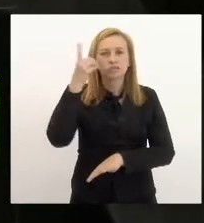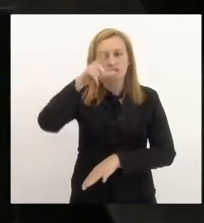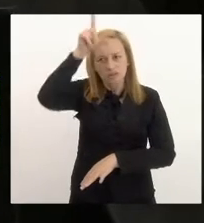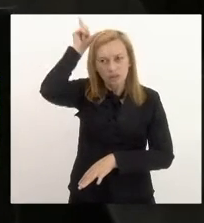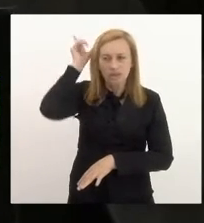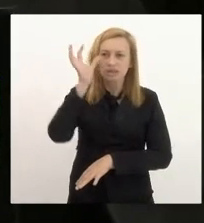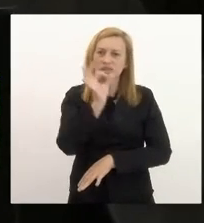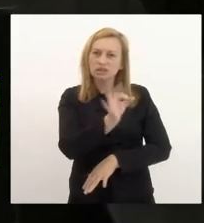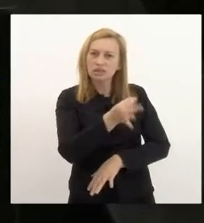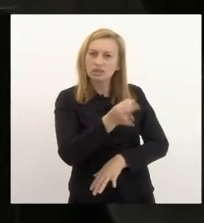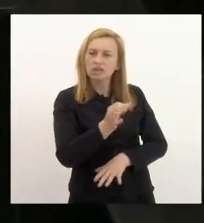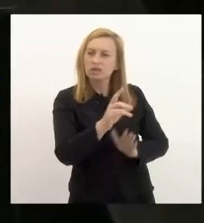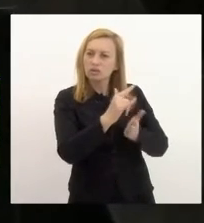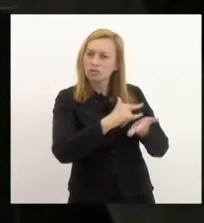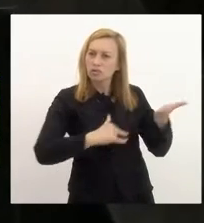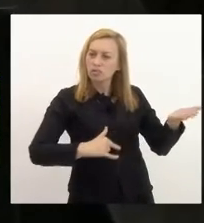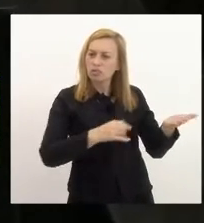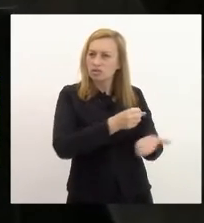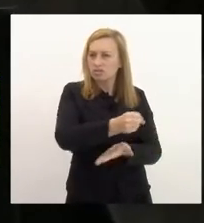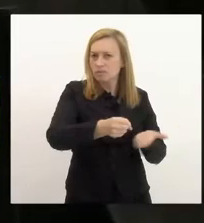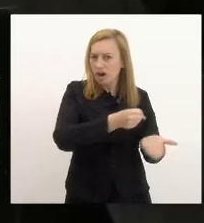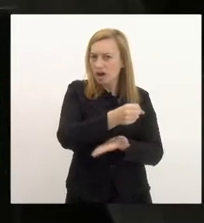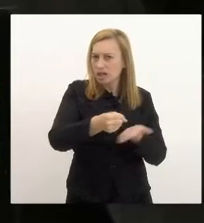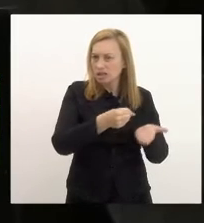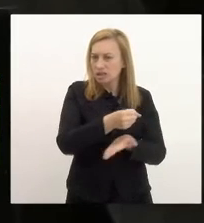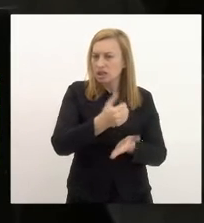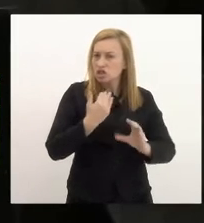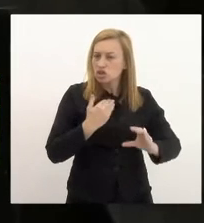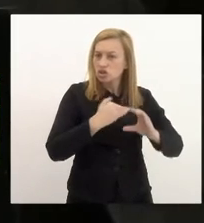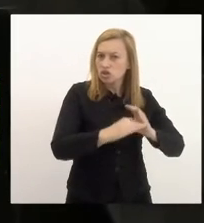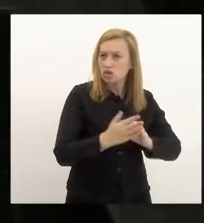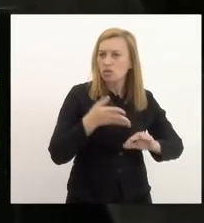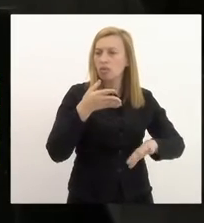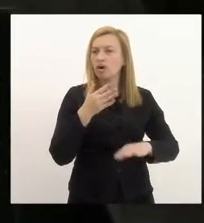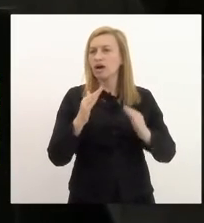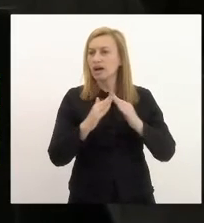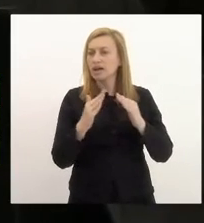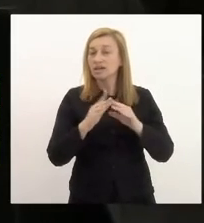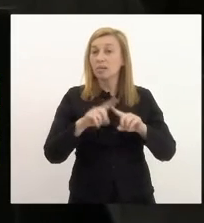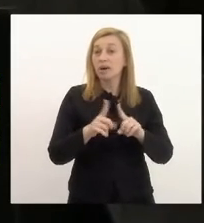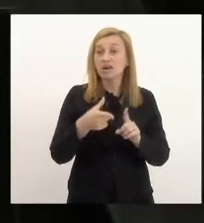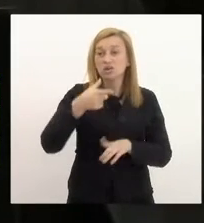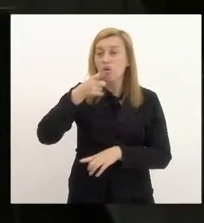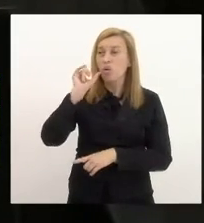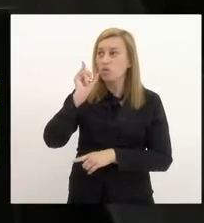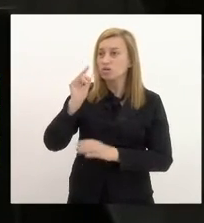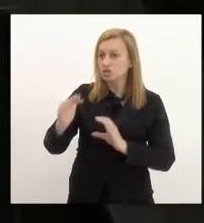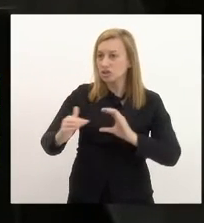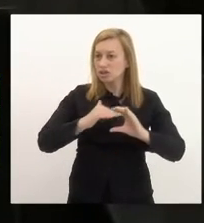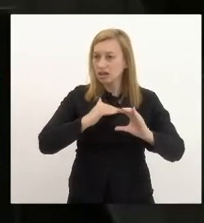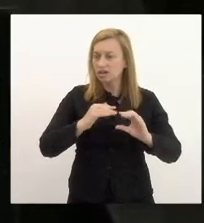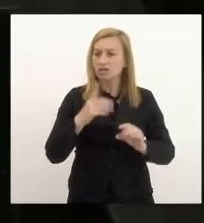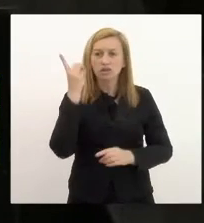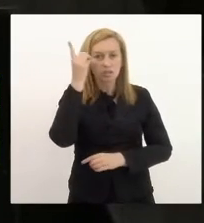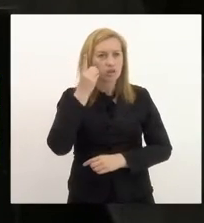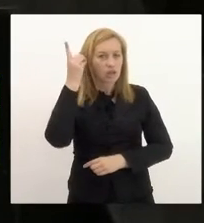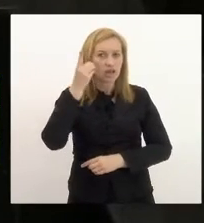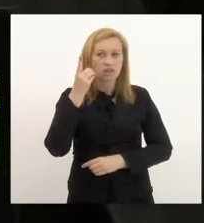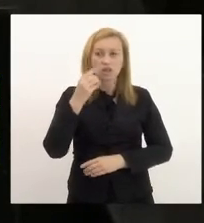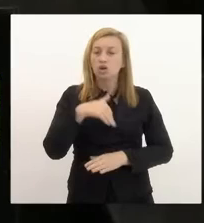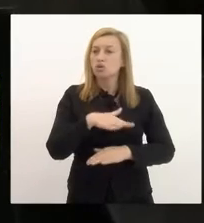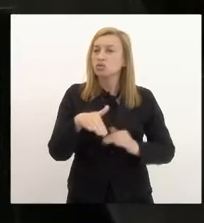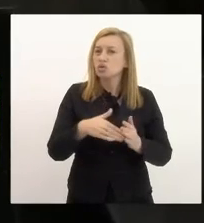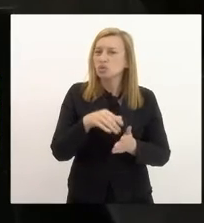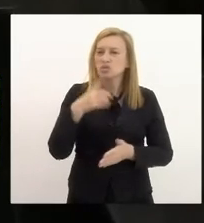vossa excelência tem razão esse documento funcionário base ressalvas chegou a casa mas até ontem não tinha sido disponível e nenhum Deputado